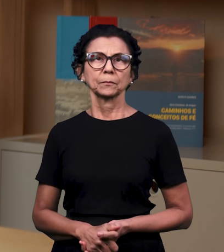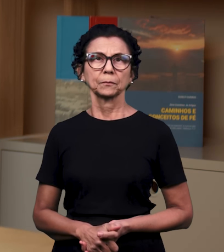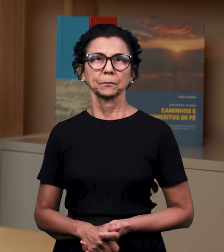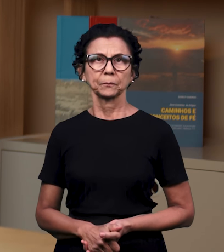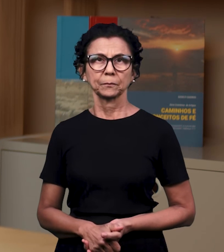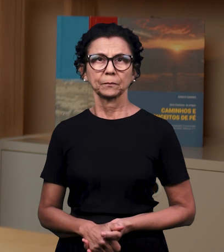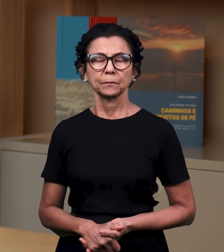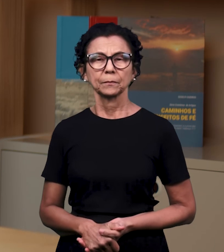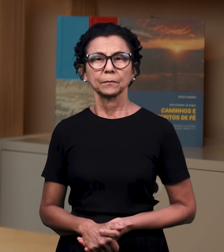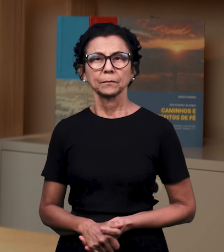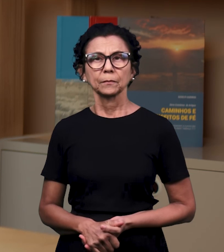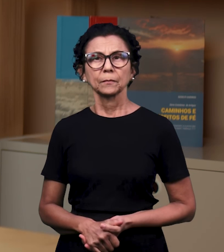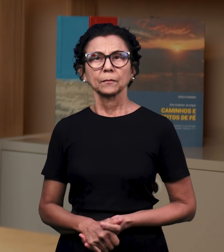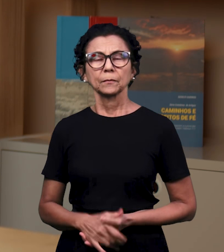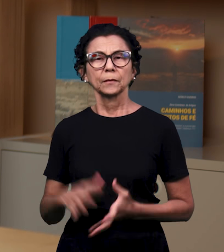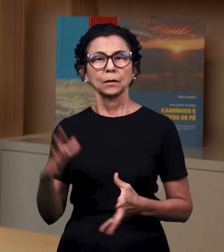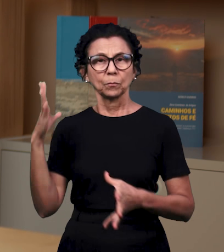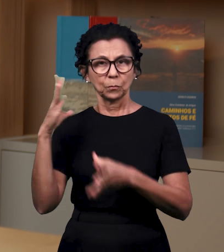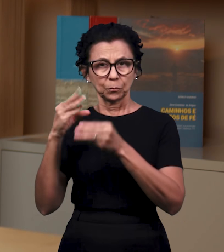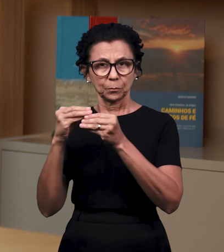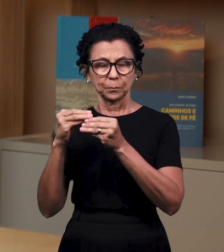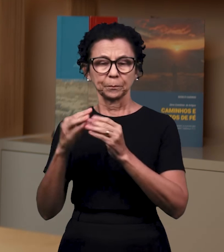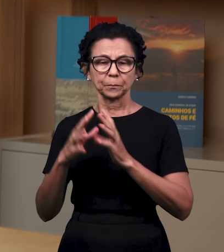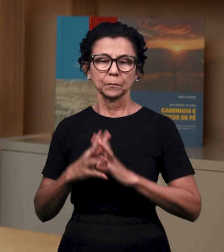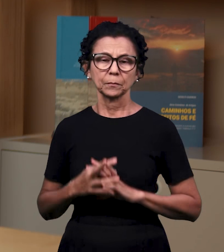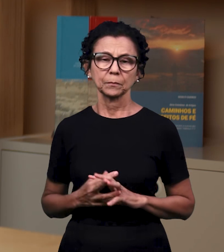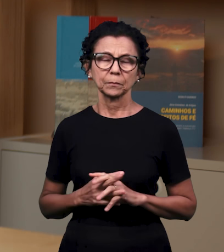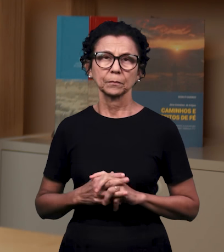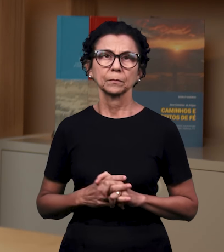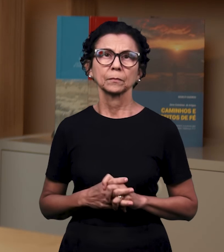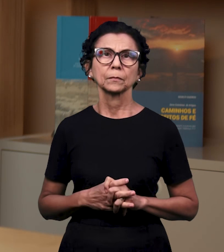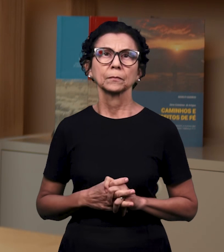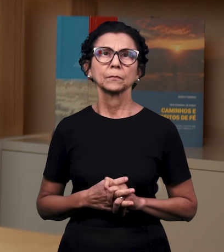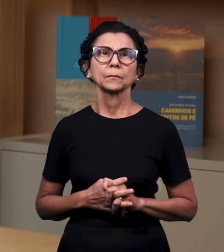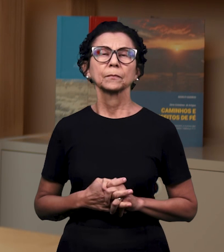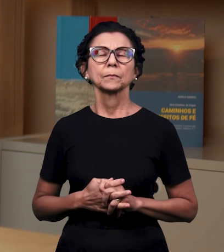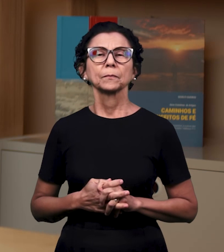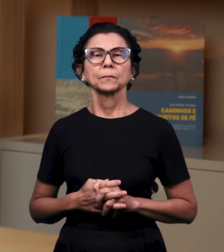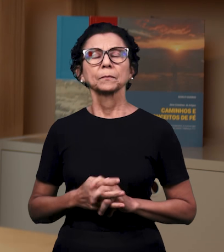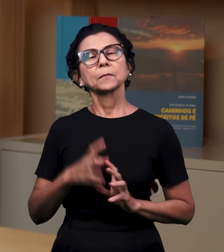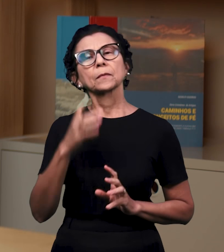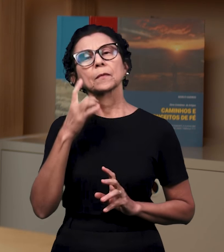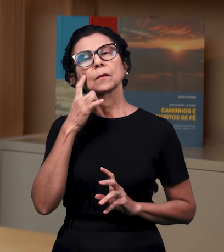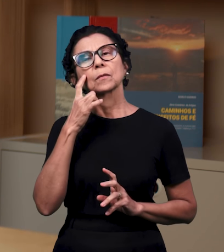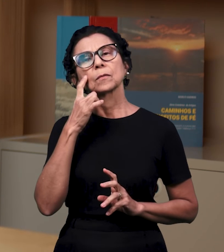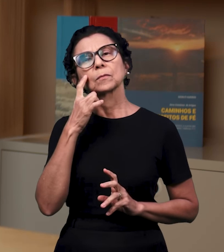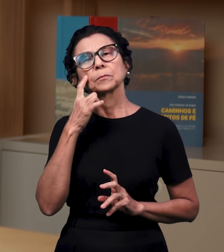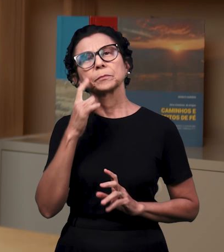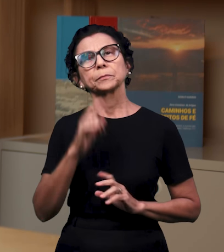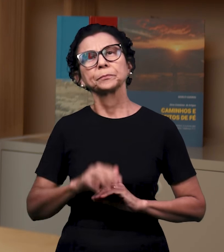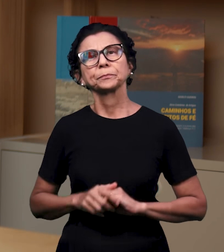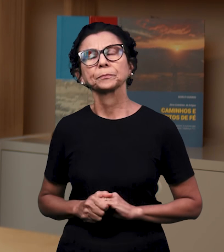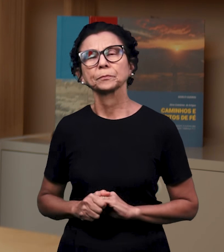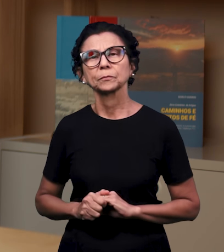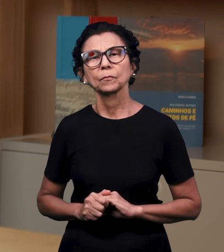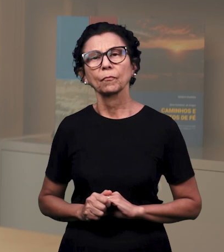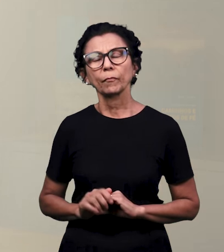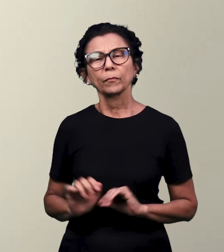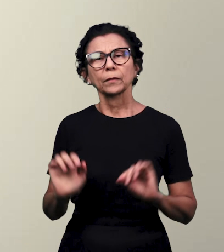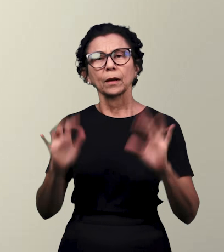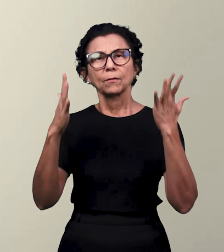inclusive concluir esse episódio. No slide seguinte, a gente vai ver a festa da